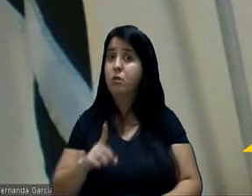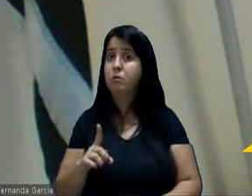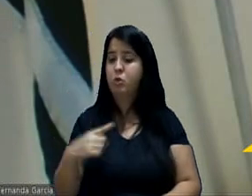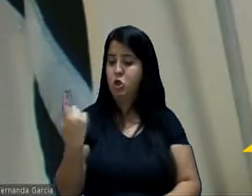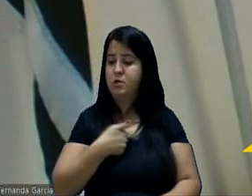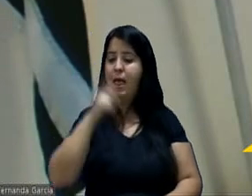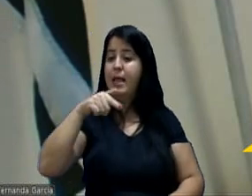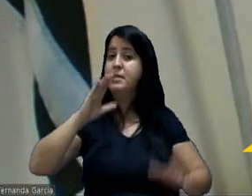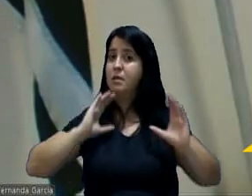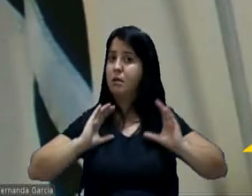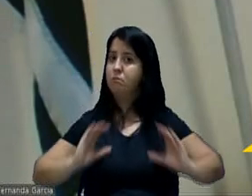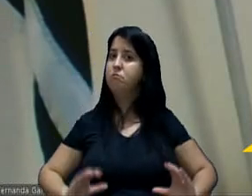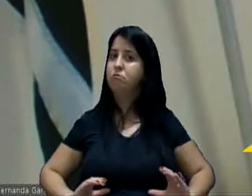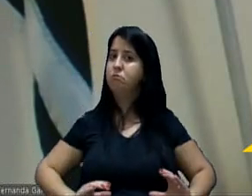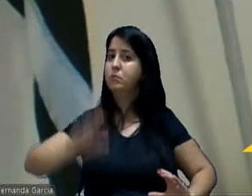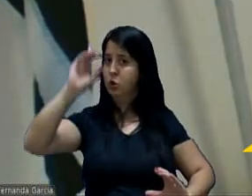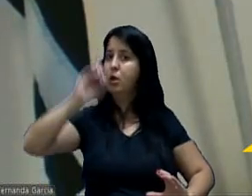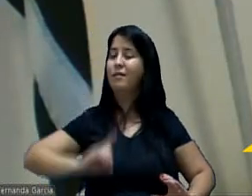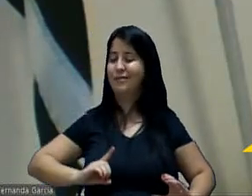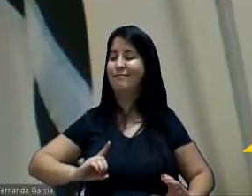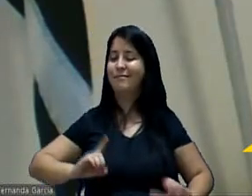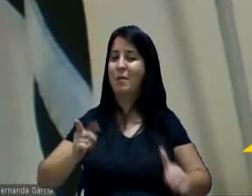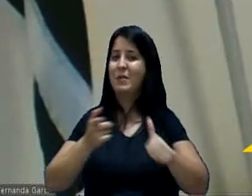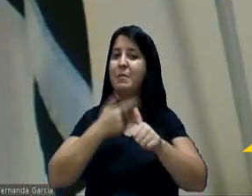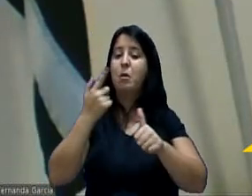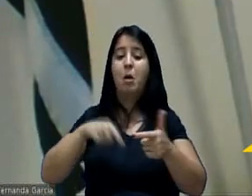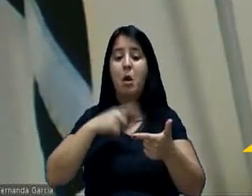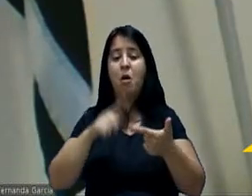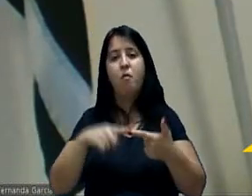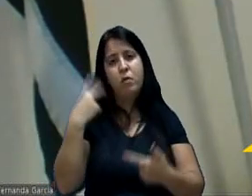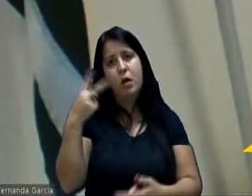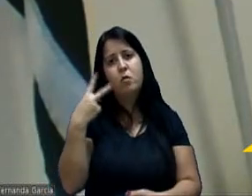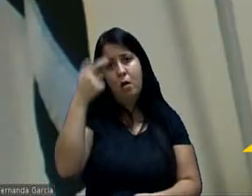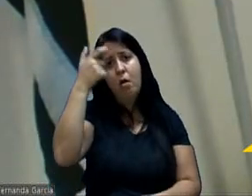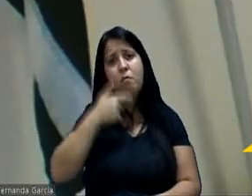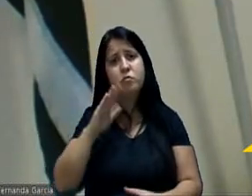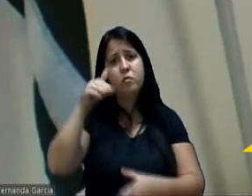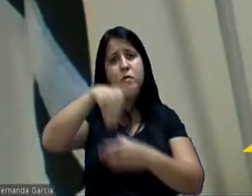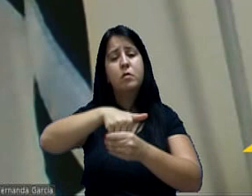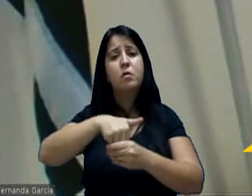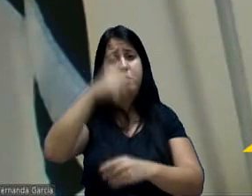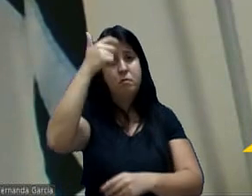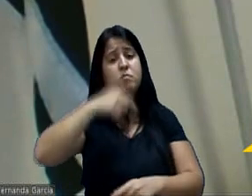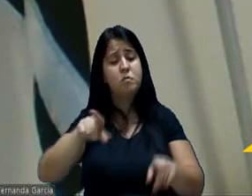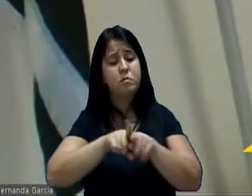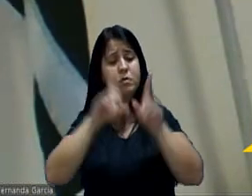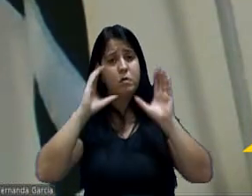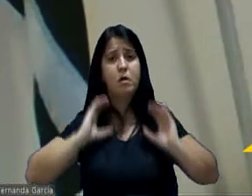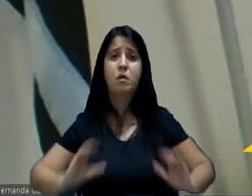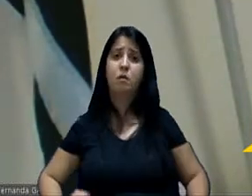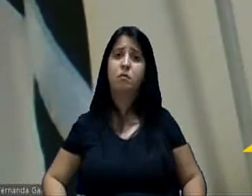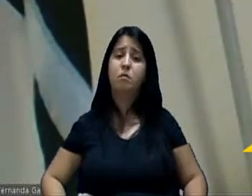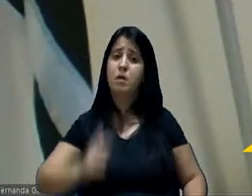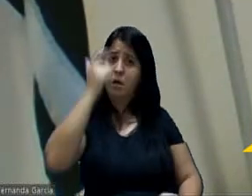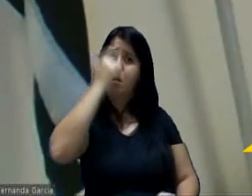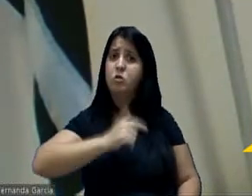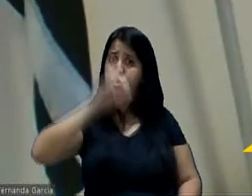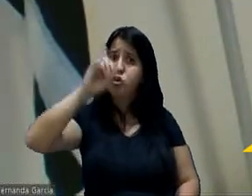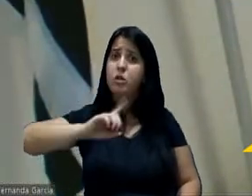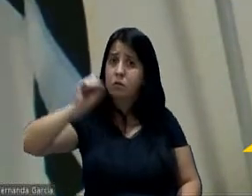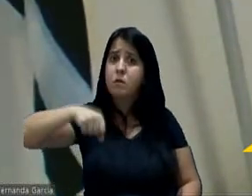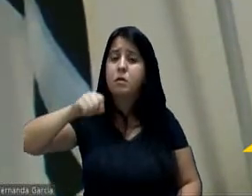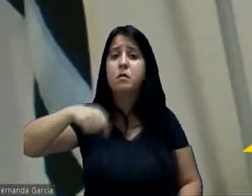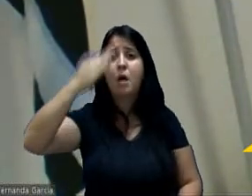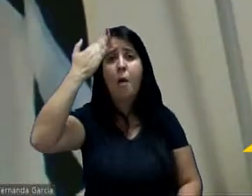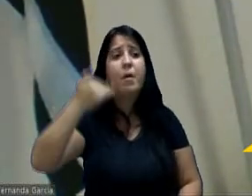cidadã, né? Primeiro enquanto vereadora que foi eleita para isso, e segundo enquanto cidadã que tem o direito aí de saber